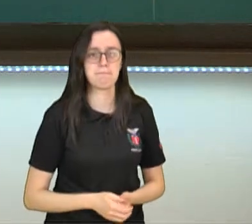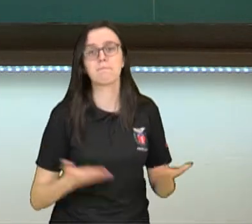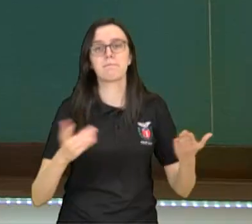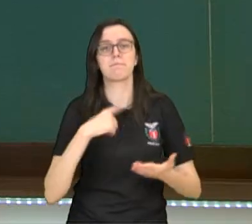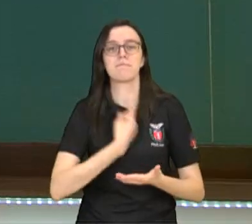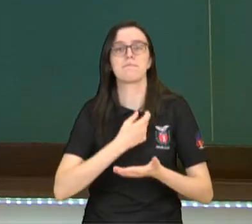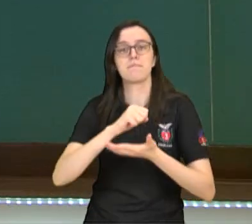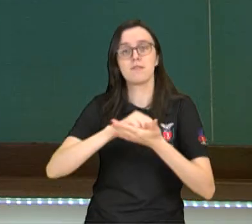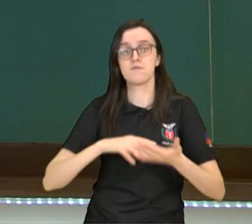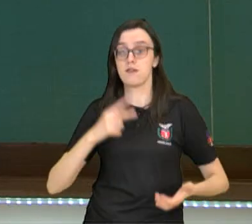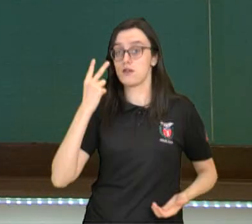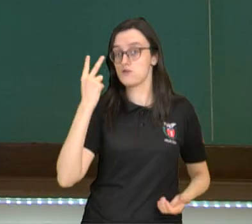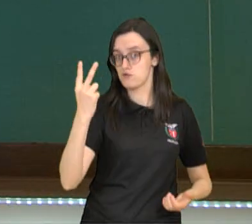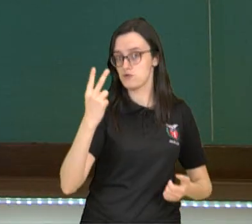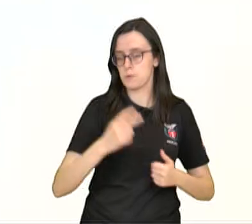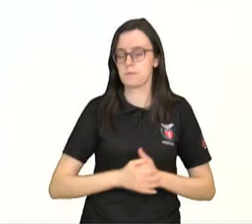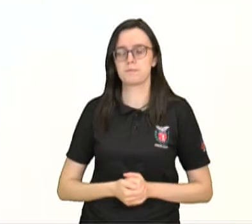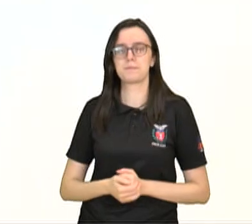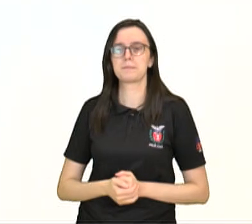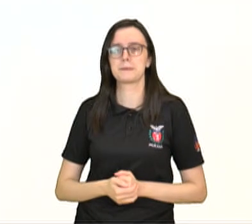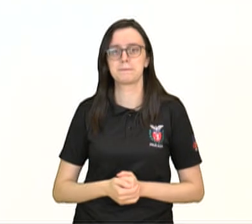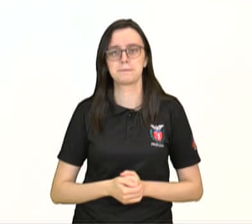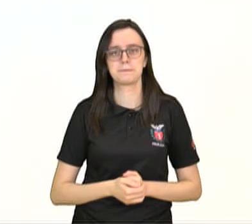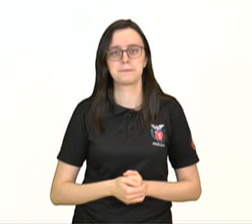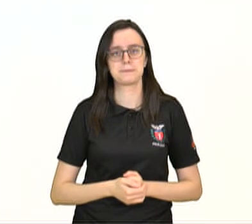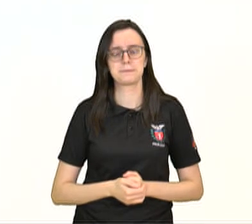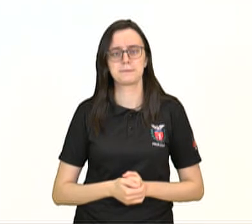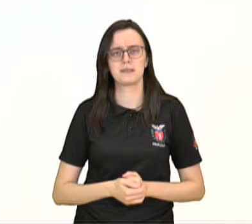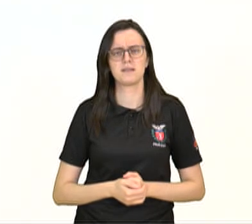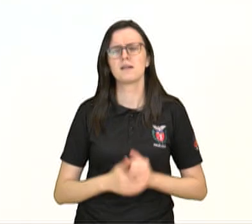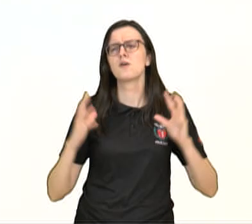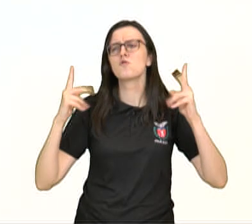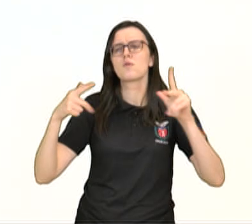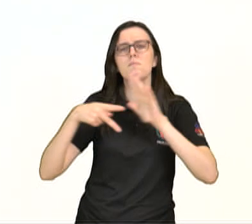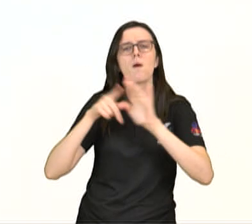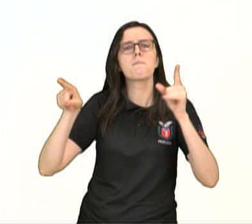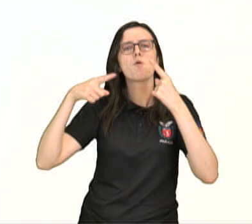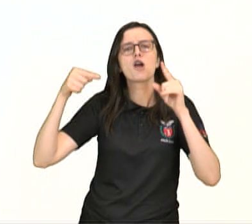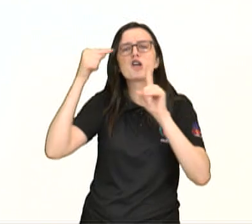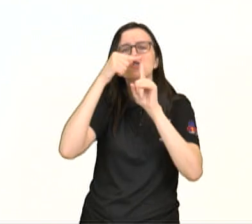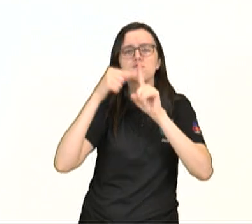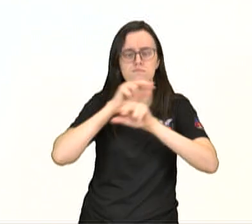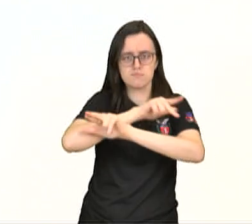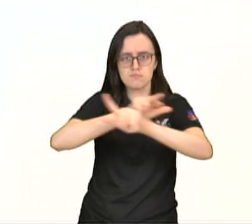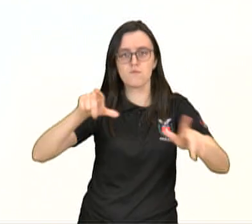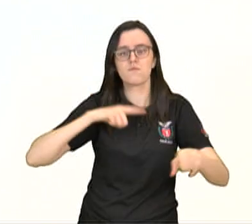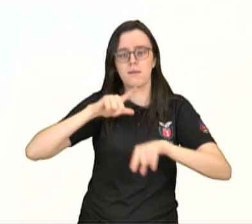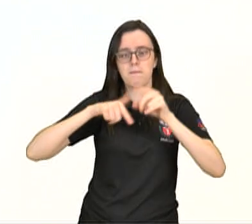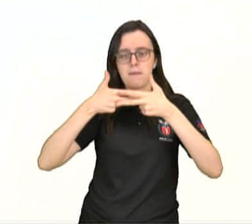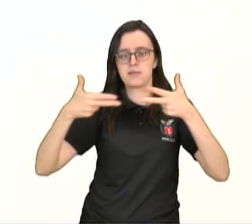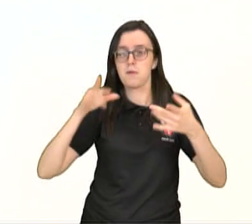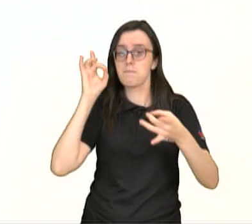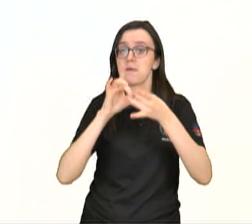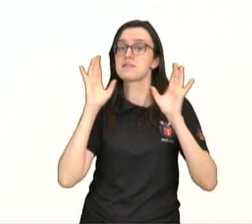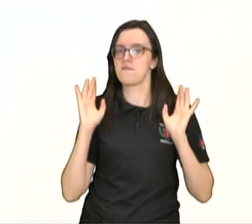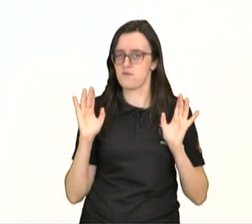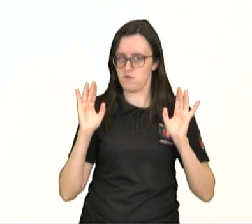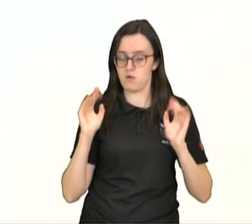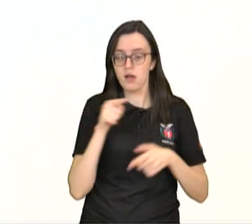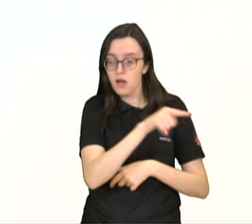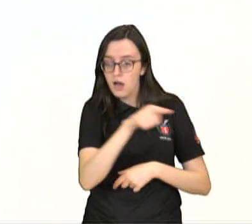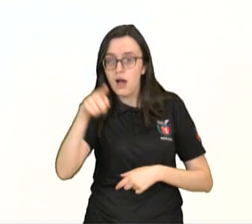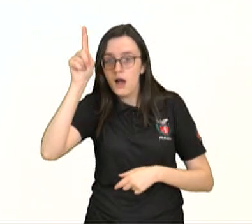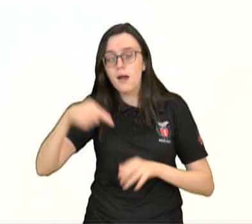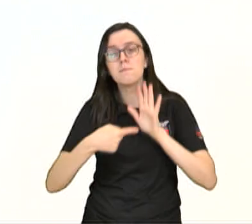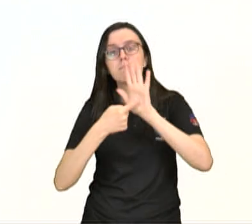Vamos para a nossa segunda atividade, então. Todo gênero musical apresenta alguns instrumentos específicos, os quais